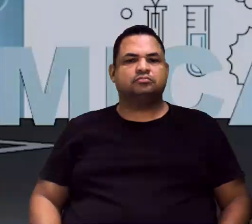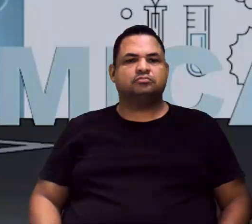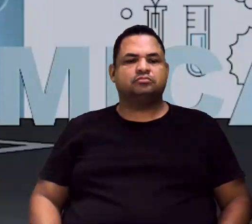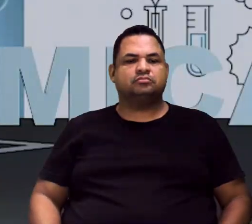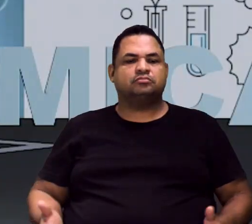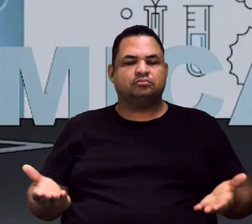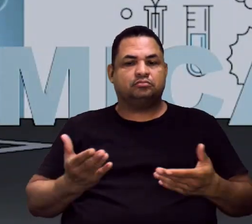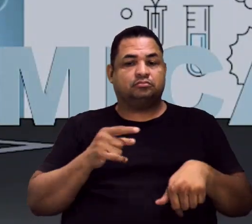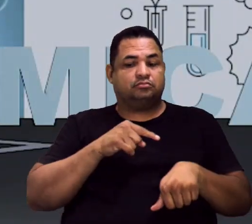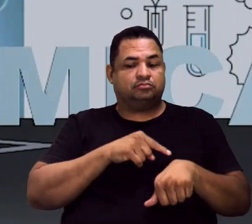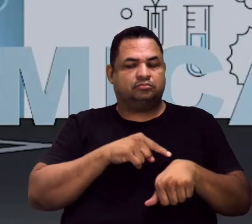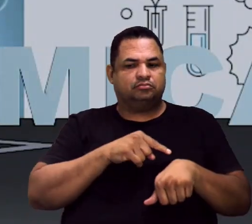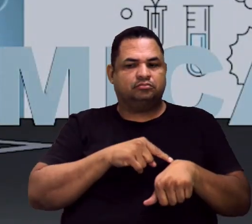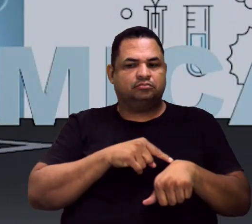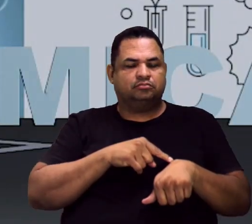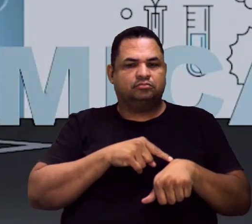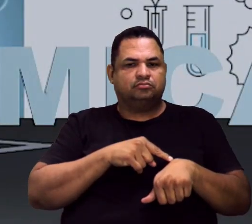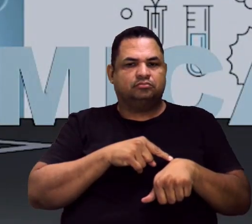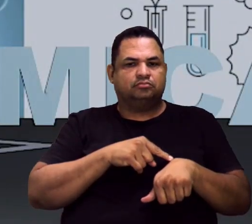você, veja só,